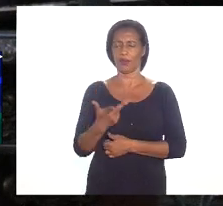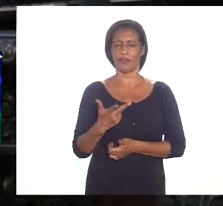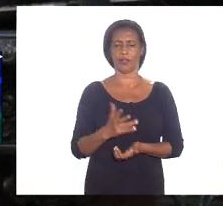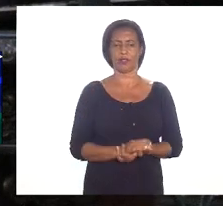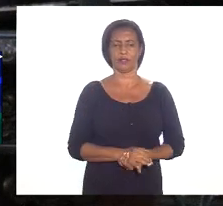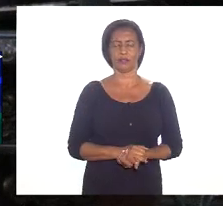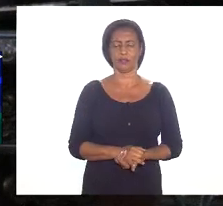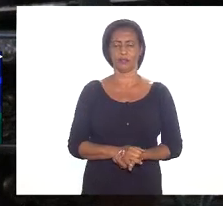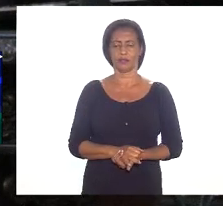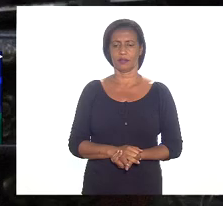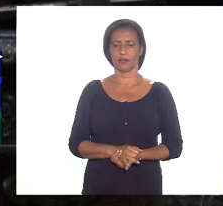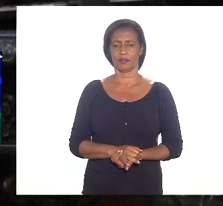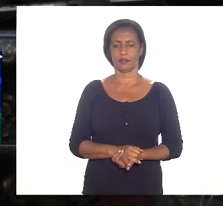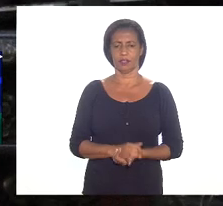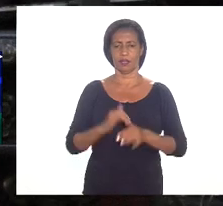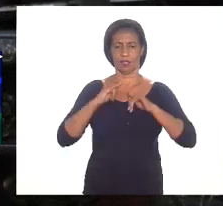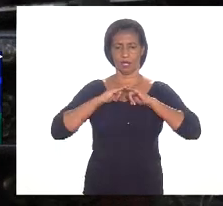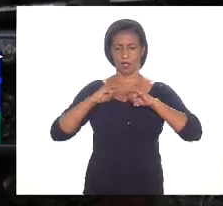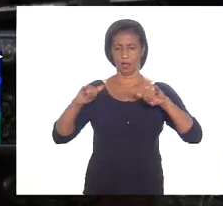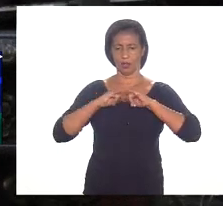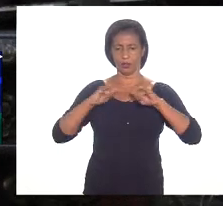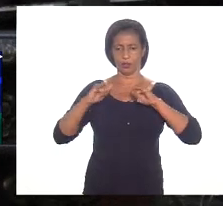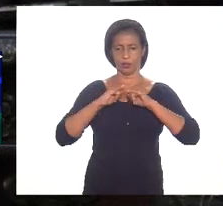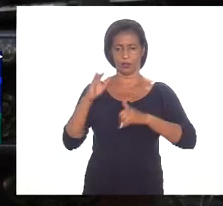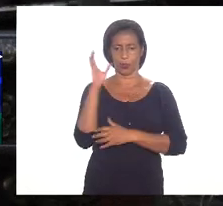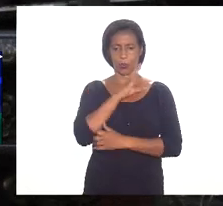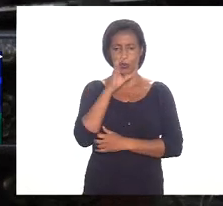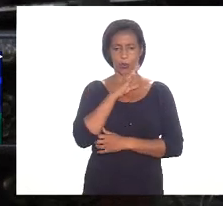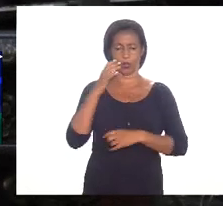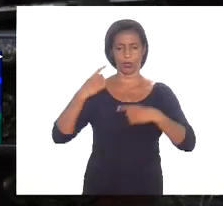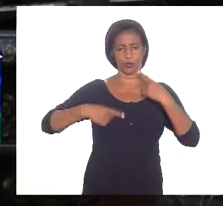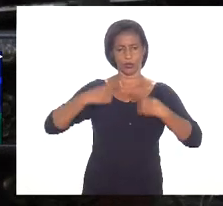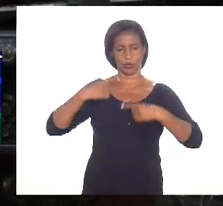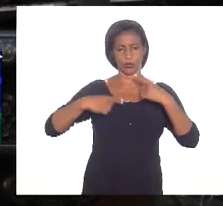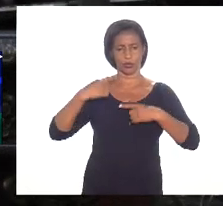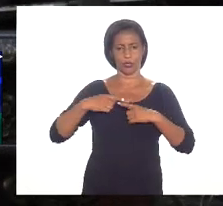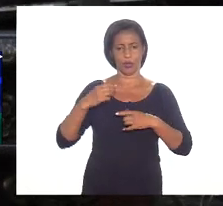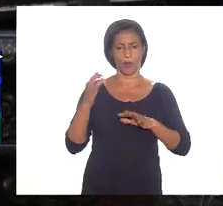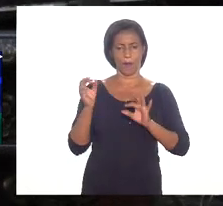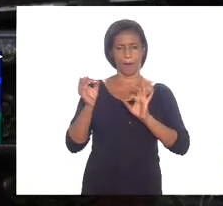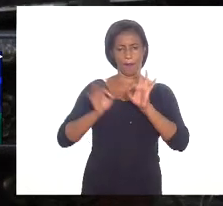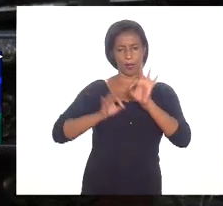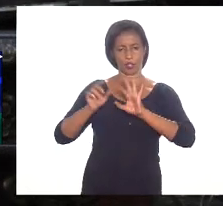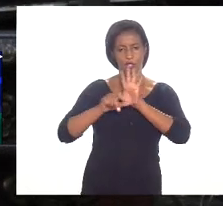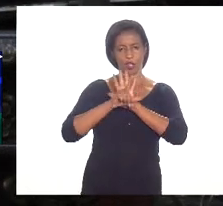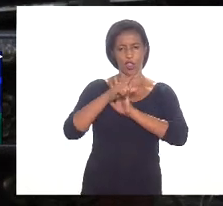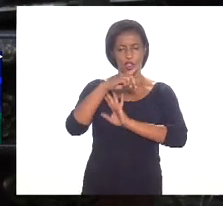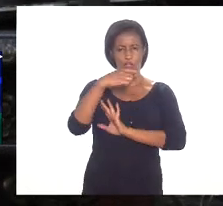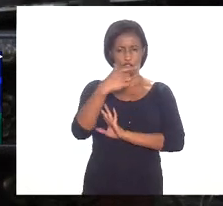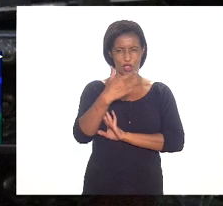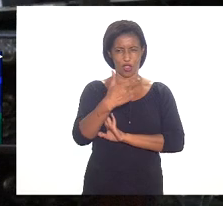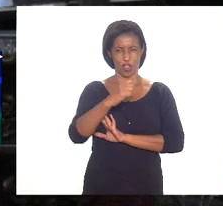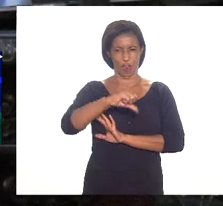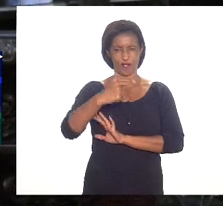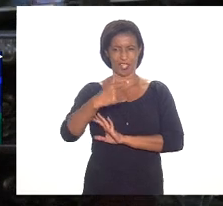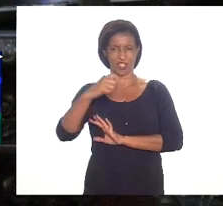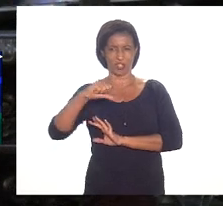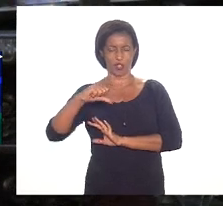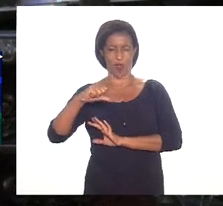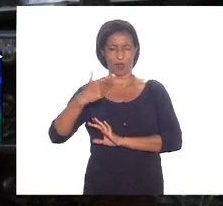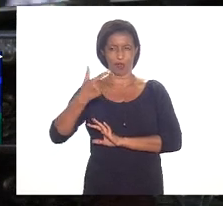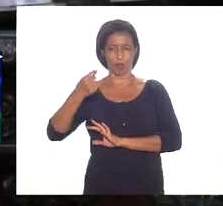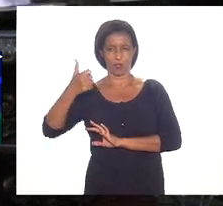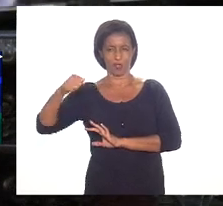sessão o anúncio em tramitação ordinária segunda discussão redação do vencido projeto de lei 979 a 19